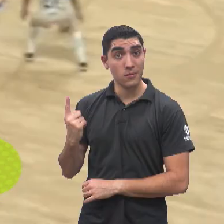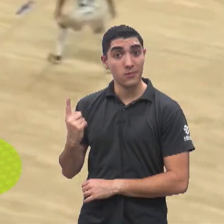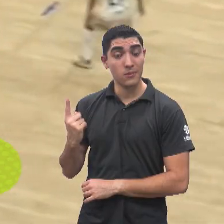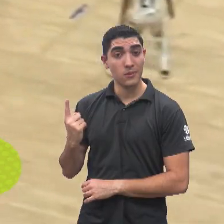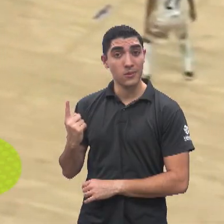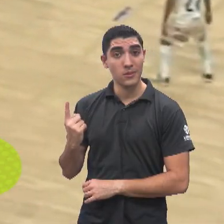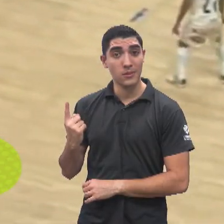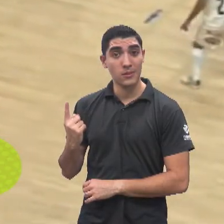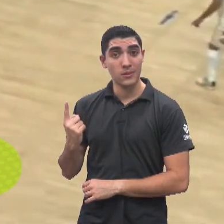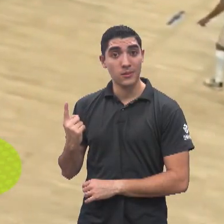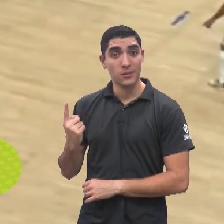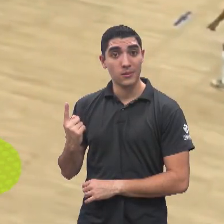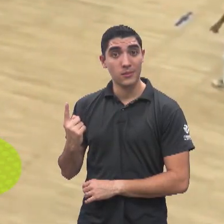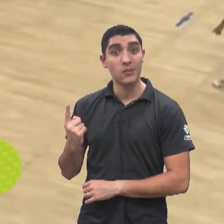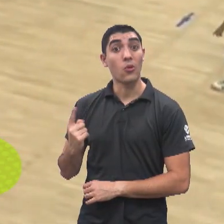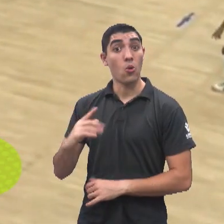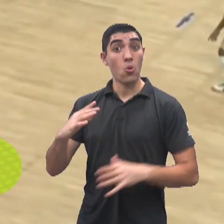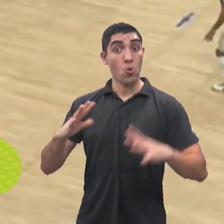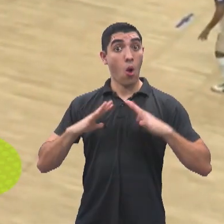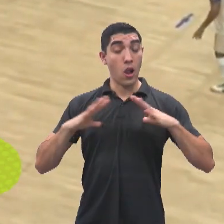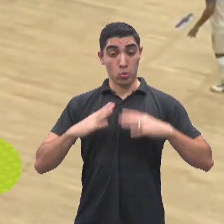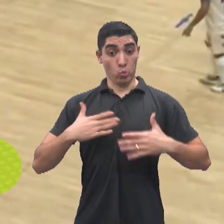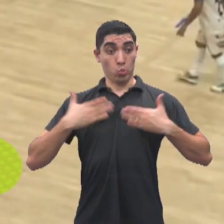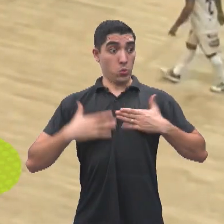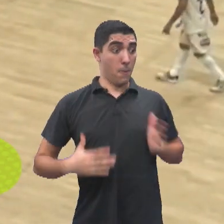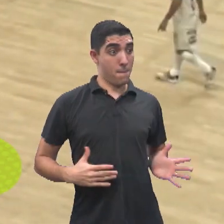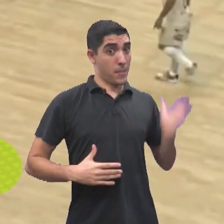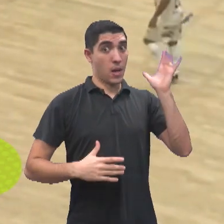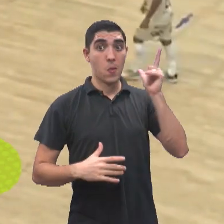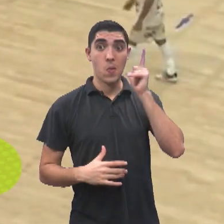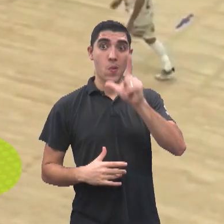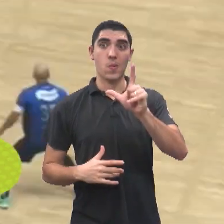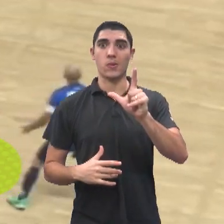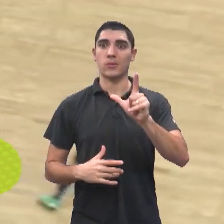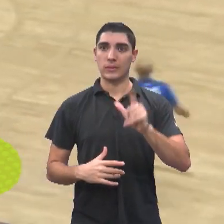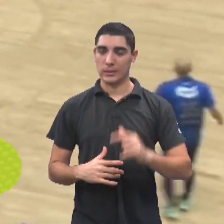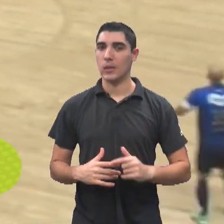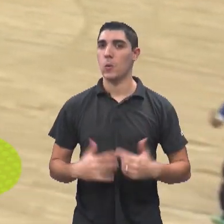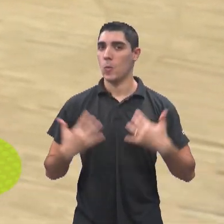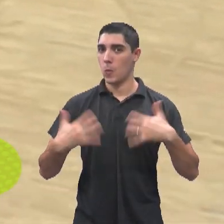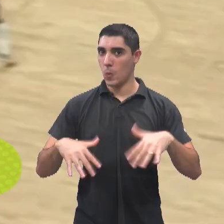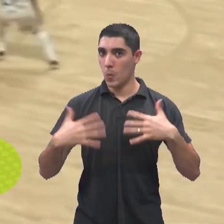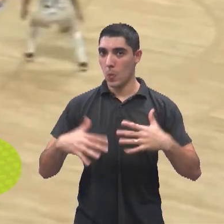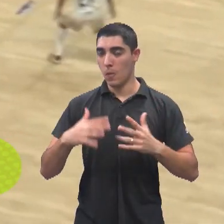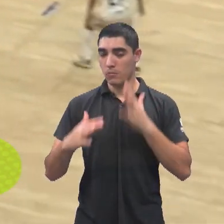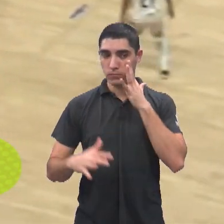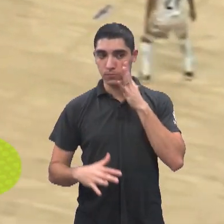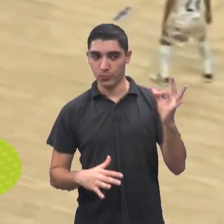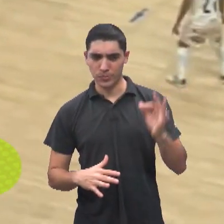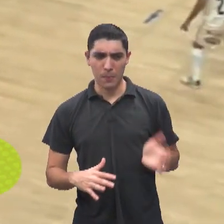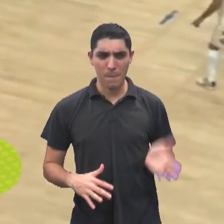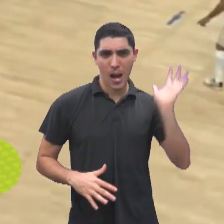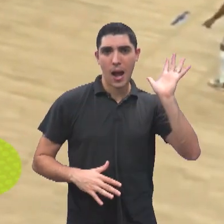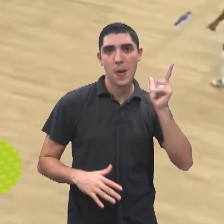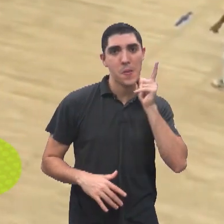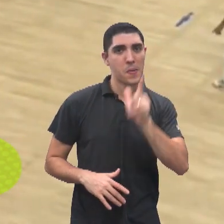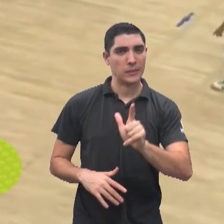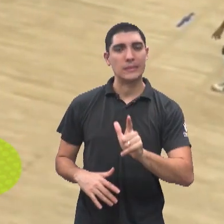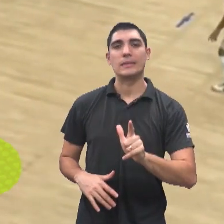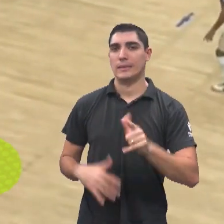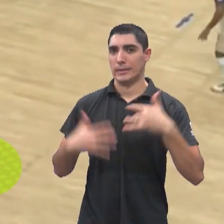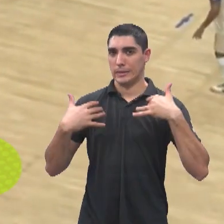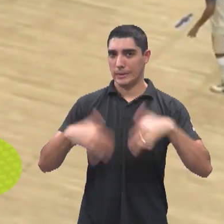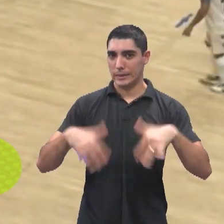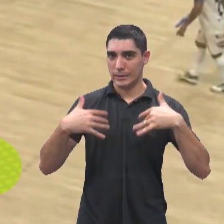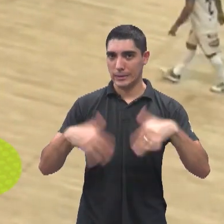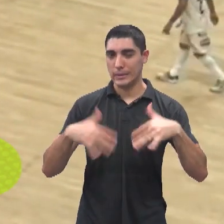no contrapé, David esticou o bração no mais puro reflexo para fazer essa defesaça, salvando o